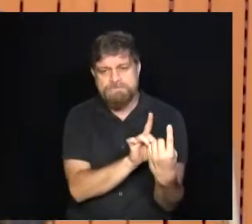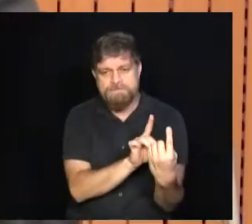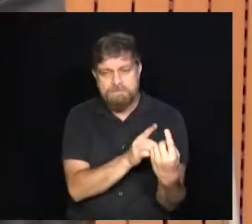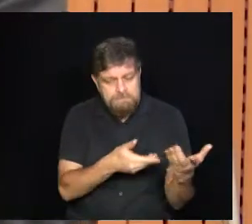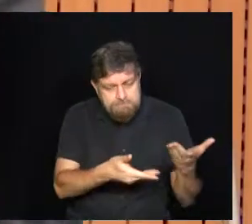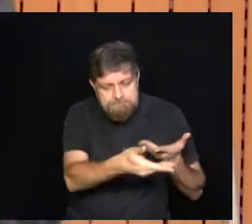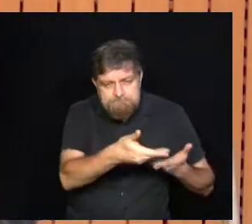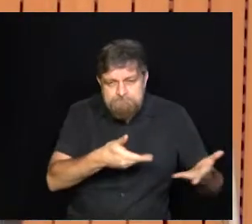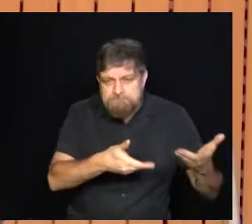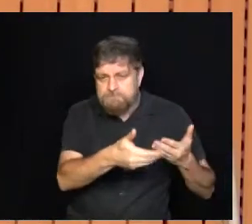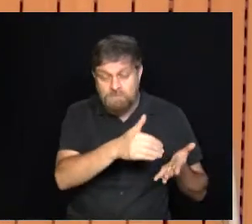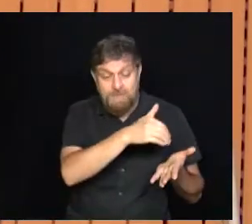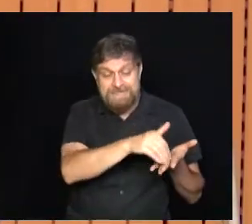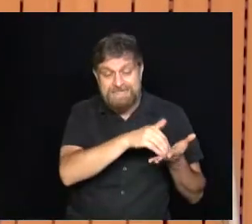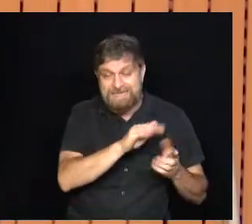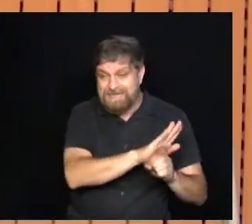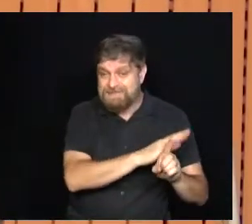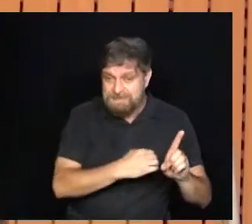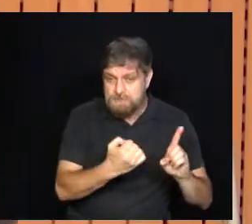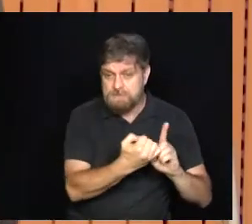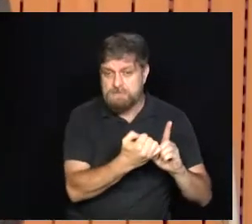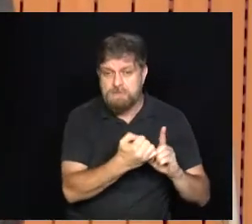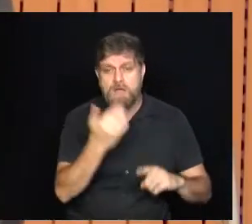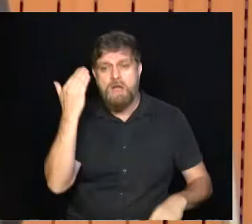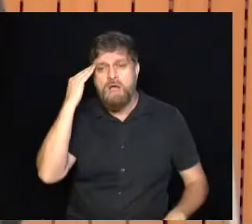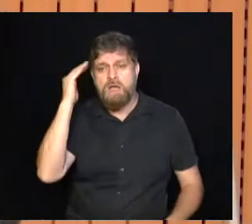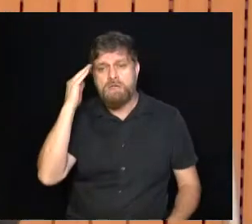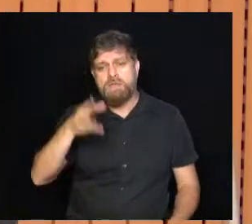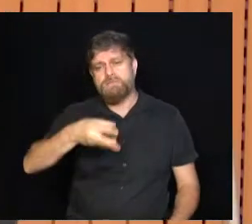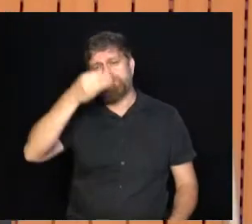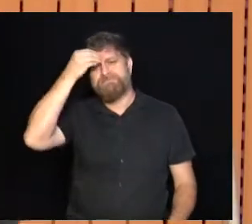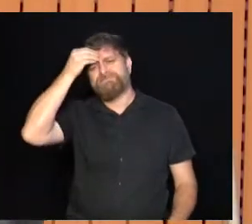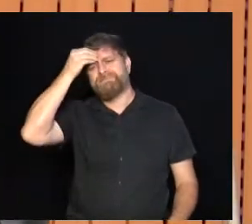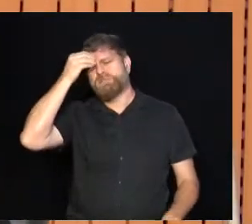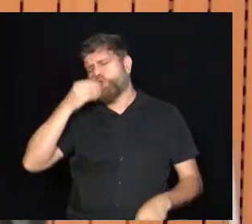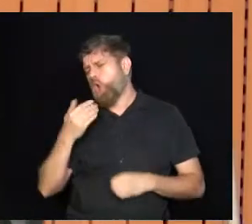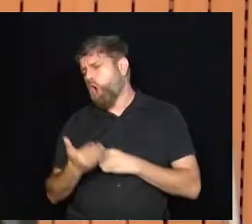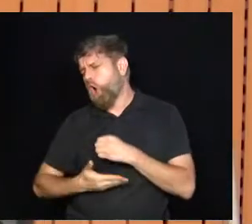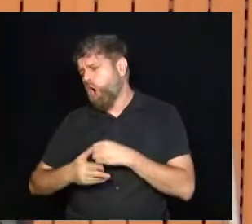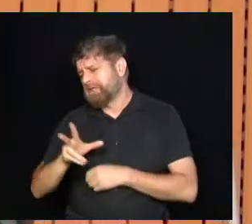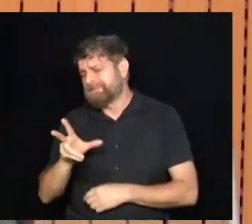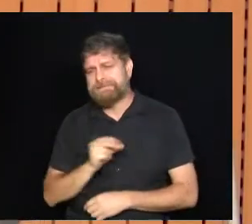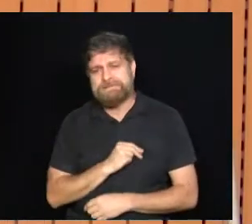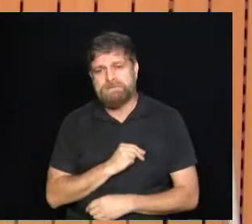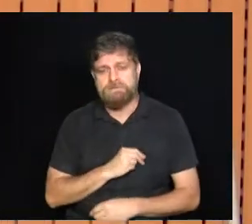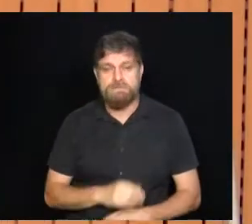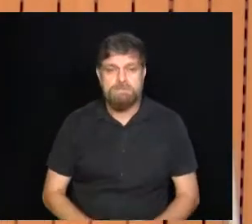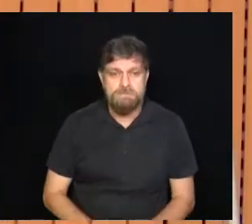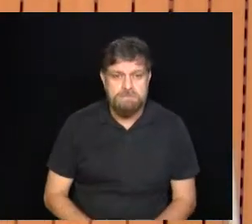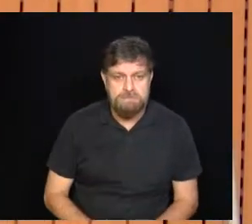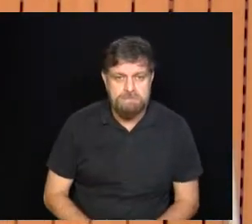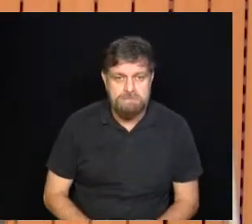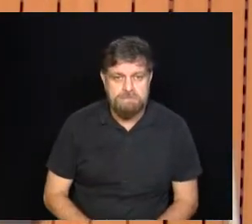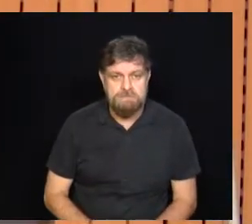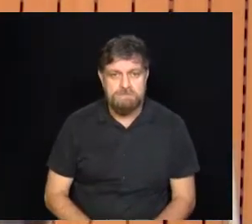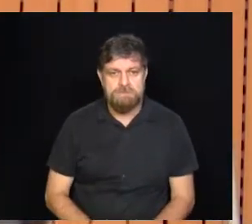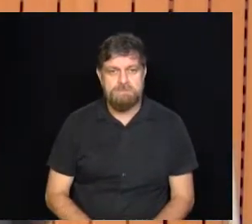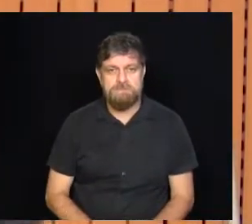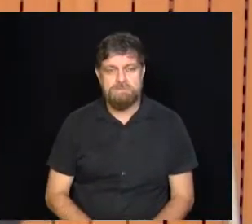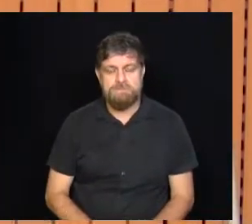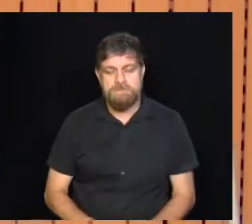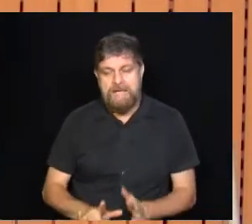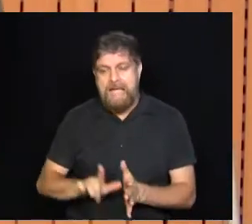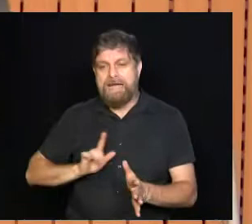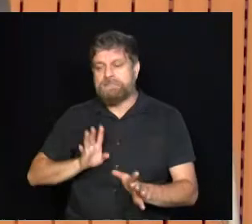com vocês, e entender isso é fundamental. Antes de tecer qualquer crítica, antes